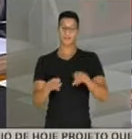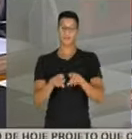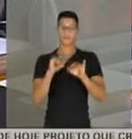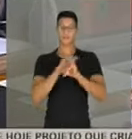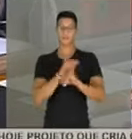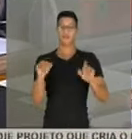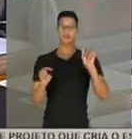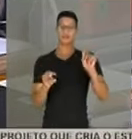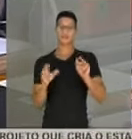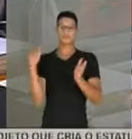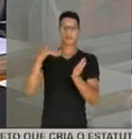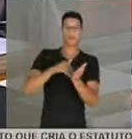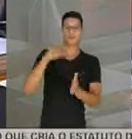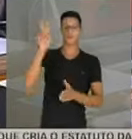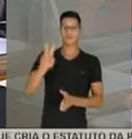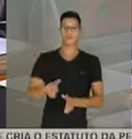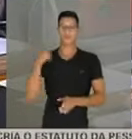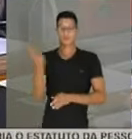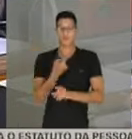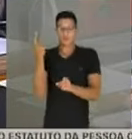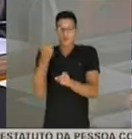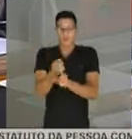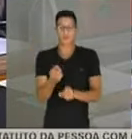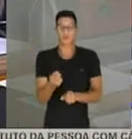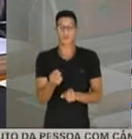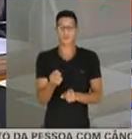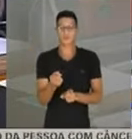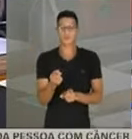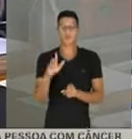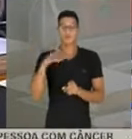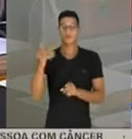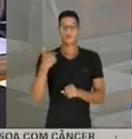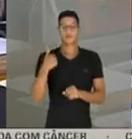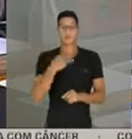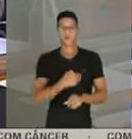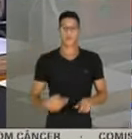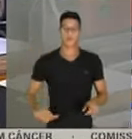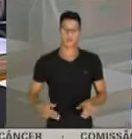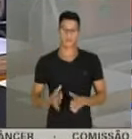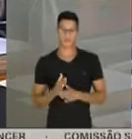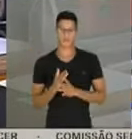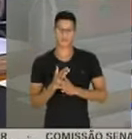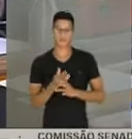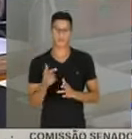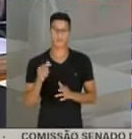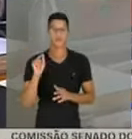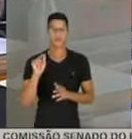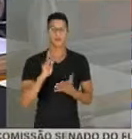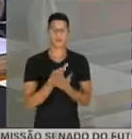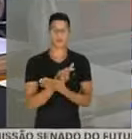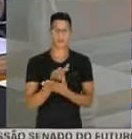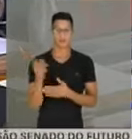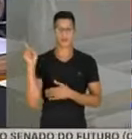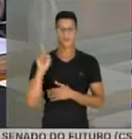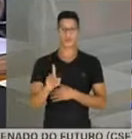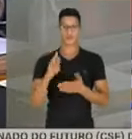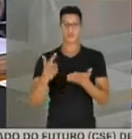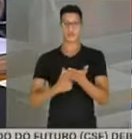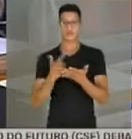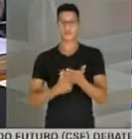aleguei, que a última vez em que nos encontramos foi quando eu era ministro. Aí o que é que acontece? Vem a